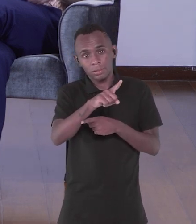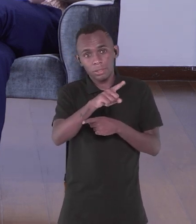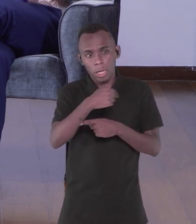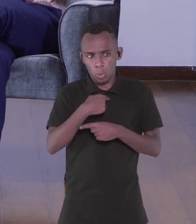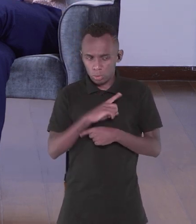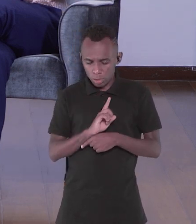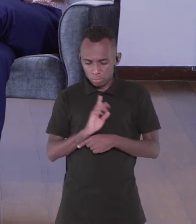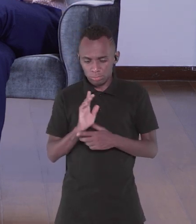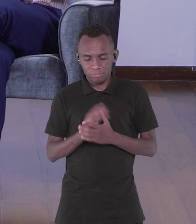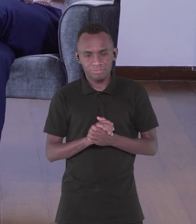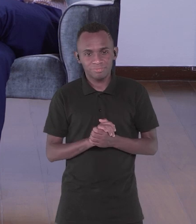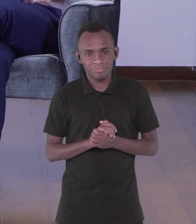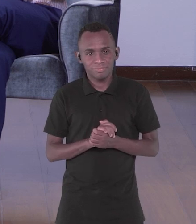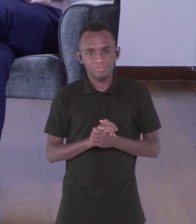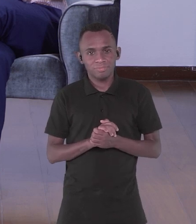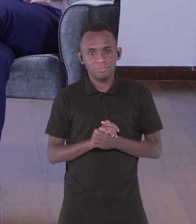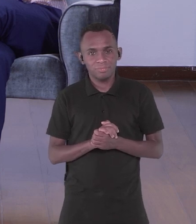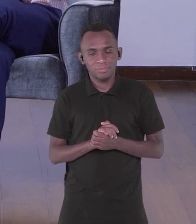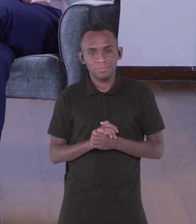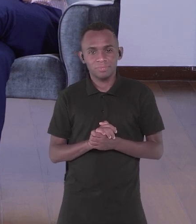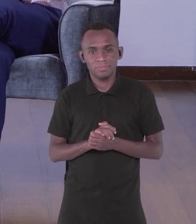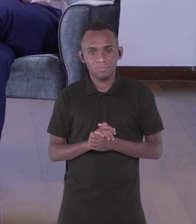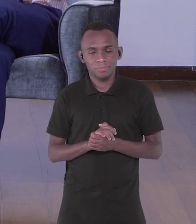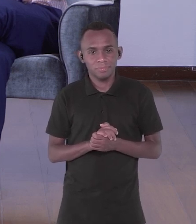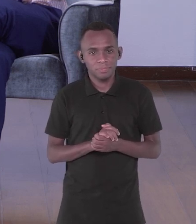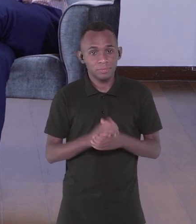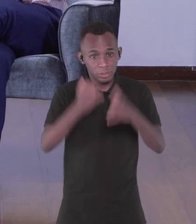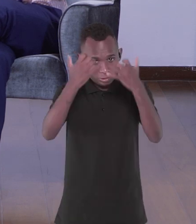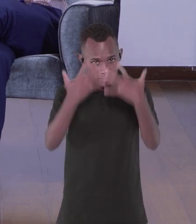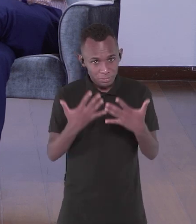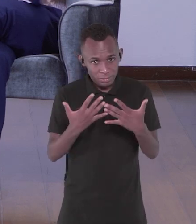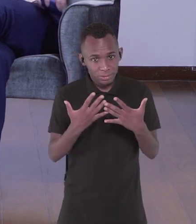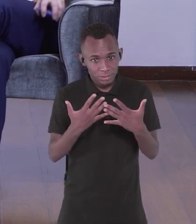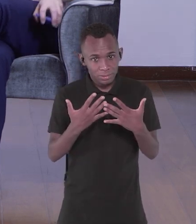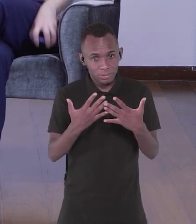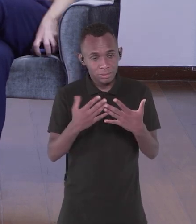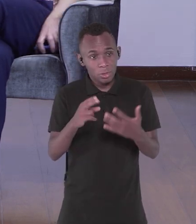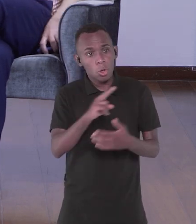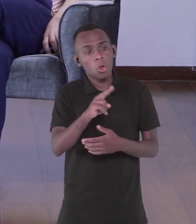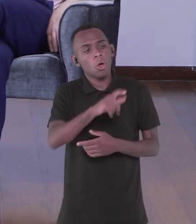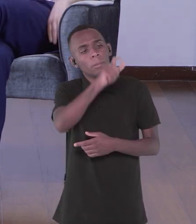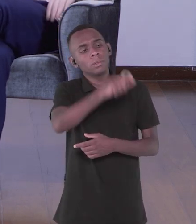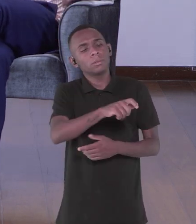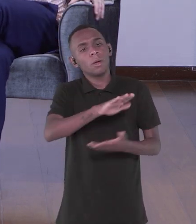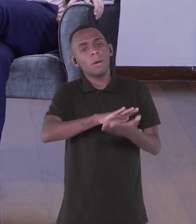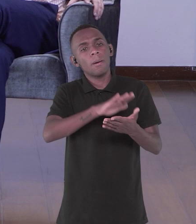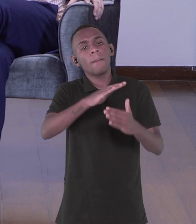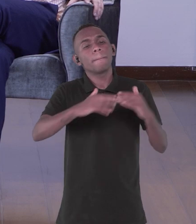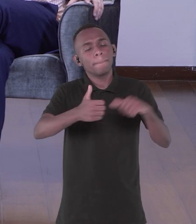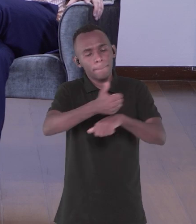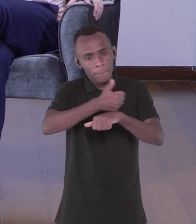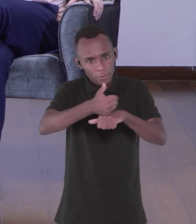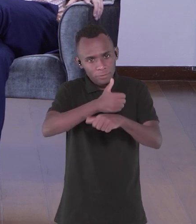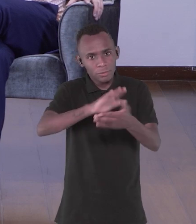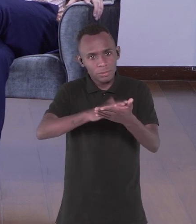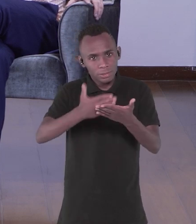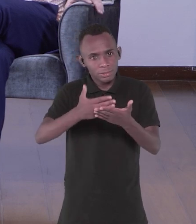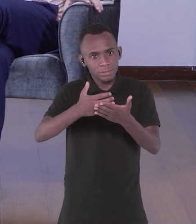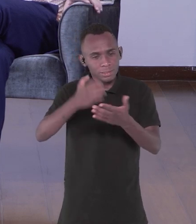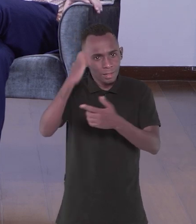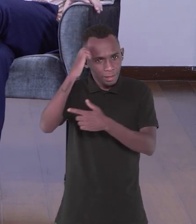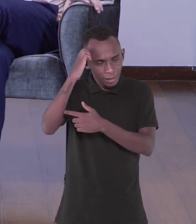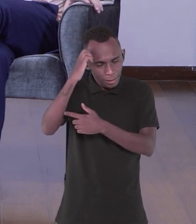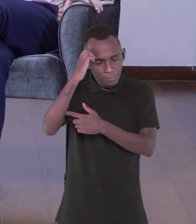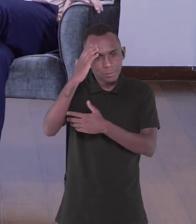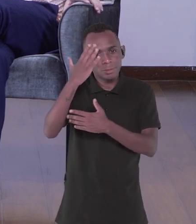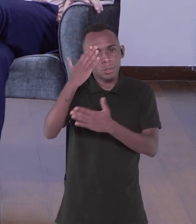Pronto, eu falo isso tudo, entendeu? Está explicado. E eu estou me devendo o nome dessa maravilha dessa pessoa aqui, que eu tenho que falar dele também. Eduardo,